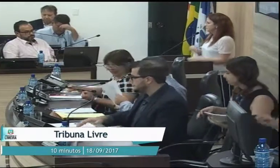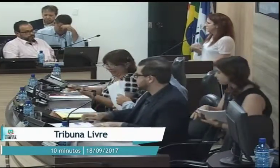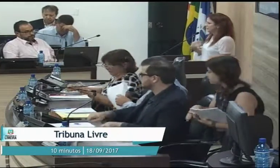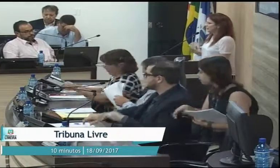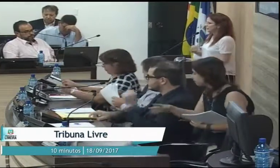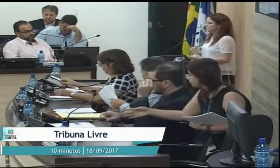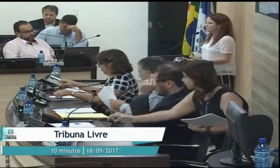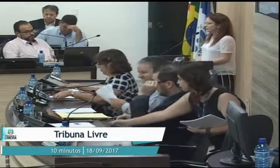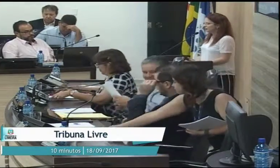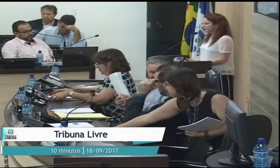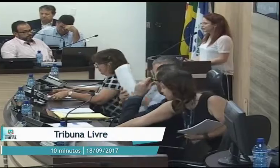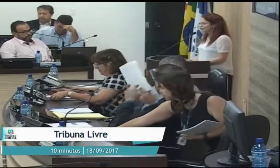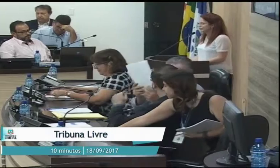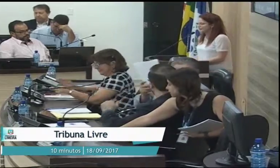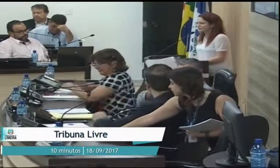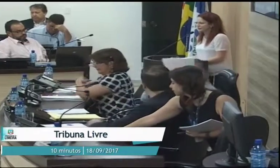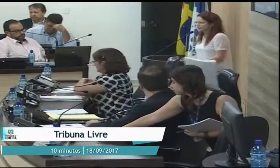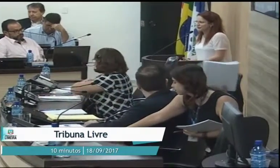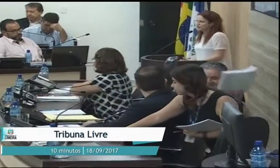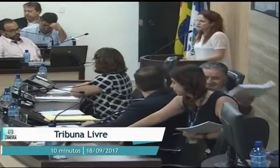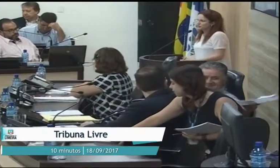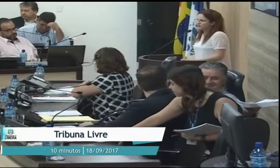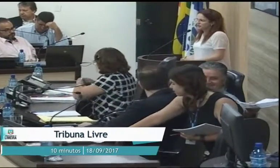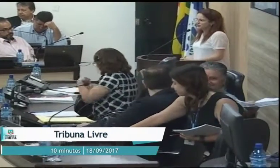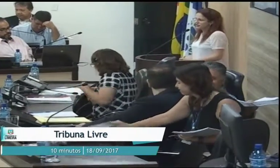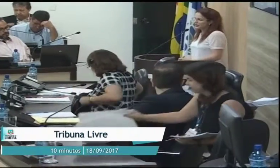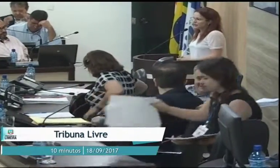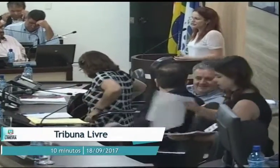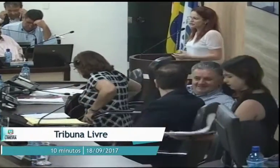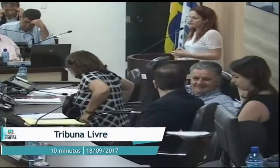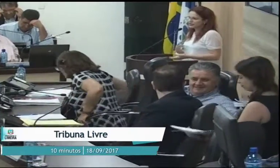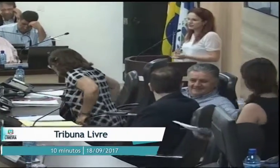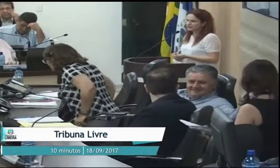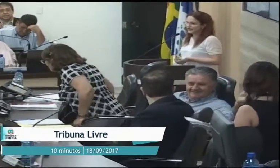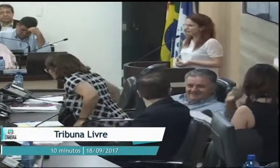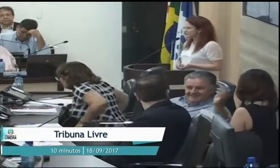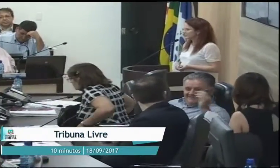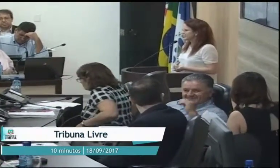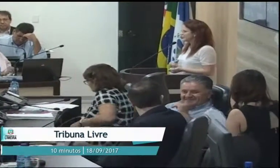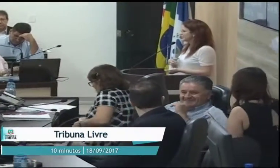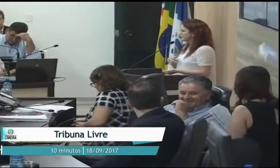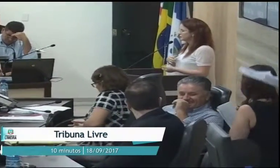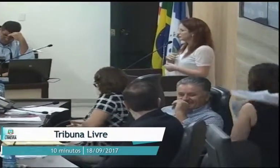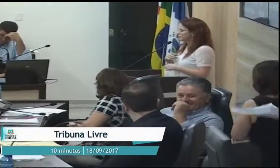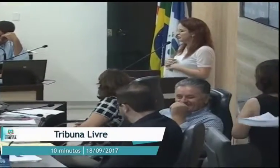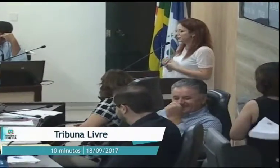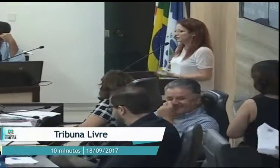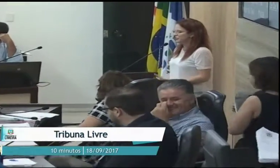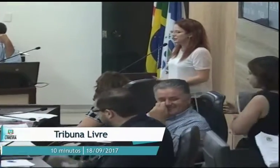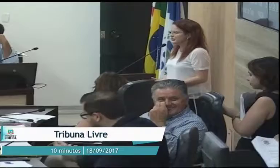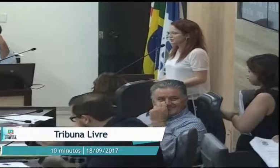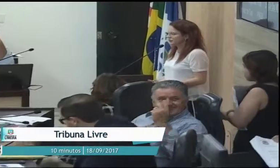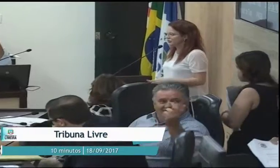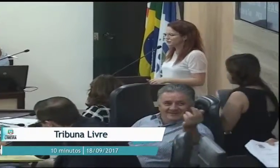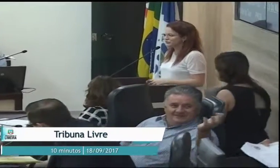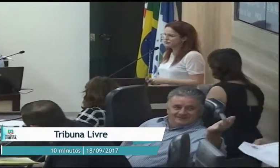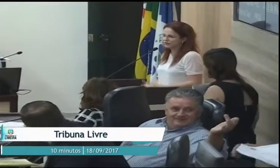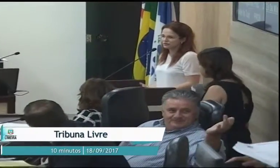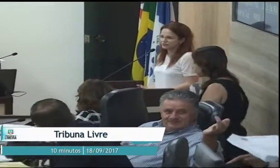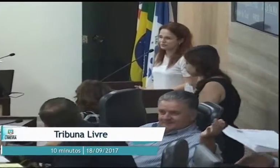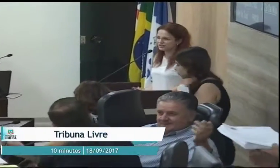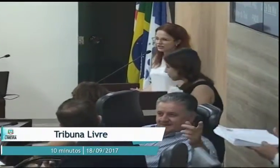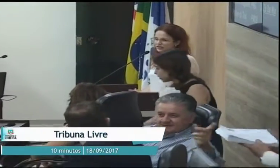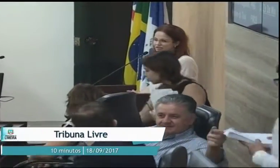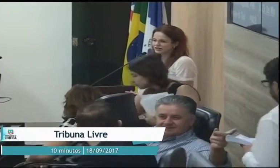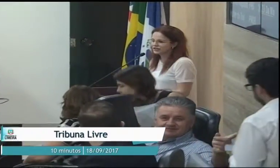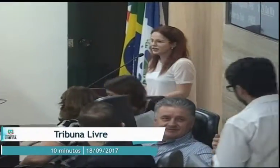melhor tratamento ao longo da doença. Hoje a gente tem questionários que são muito importantes, são ótimos